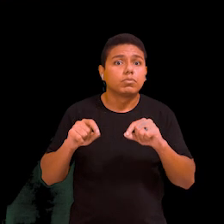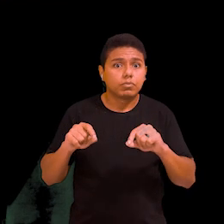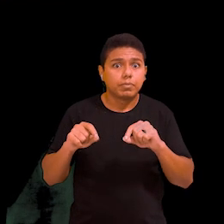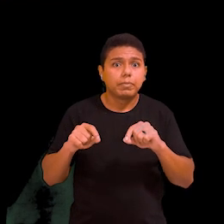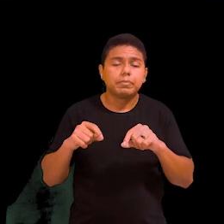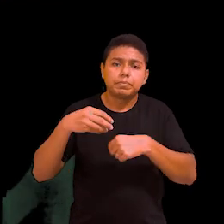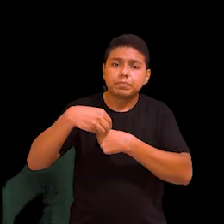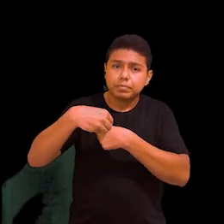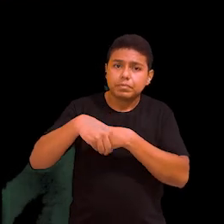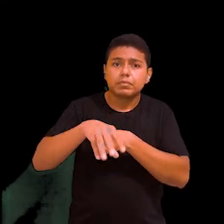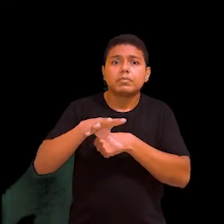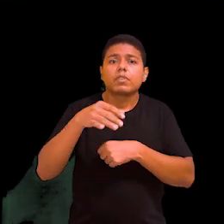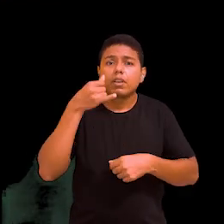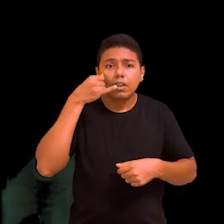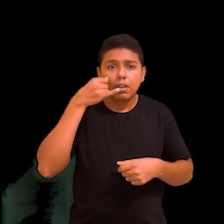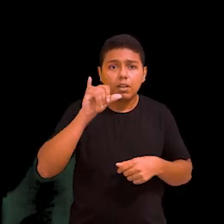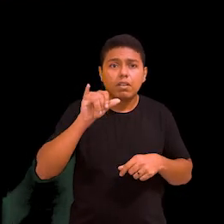sexual, é